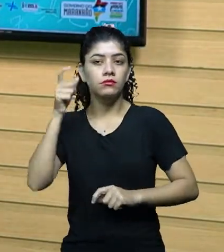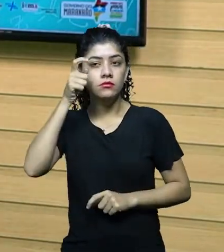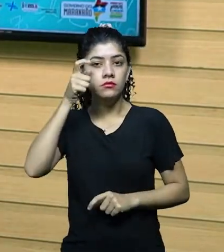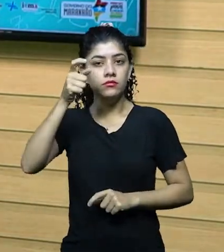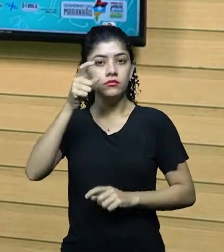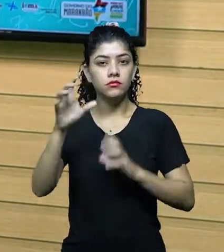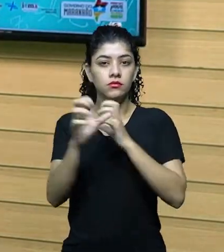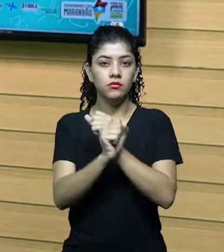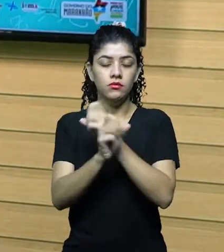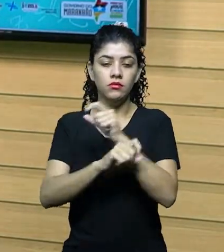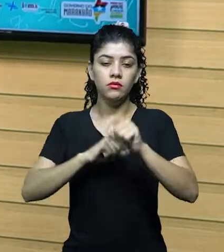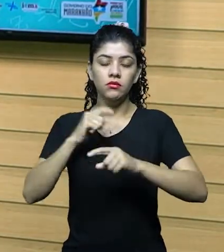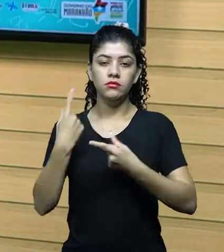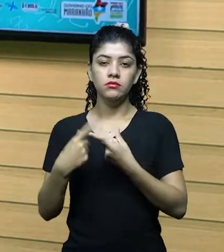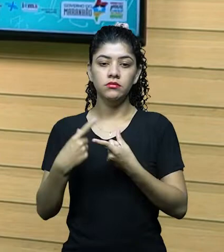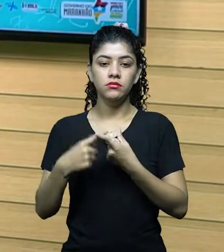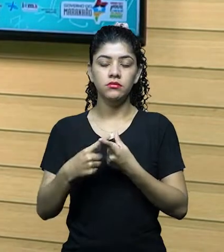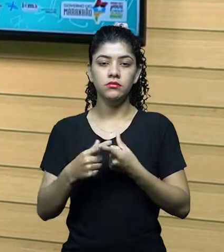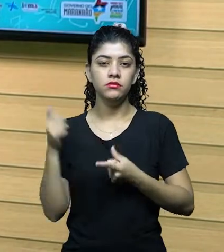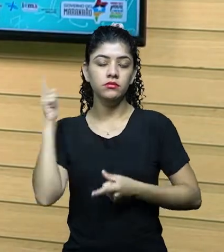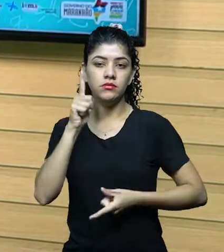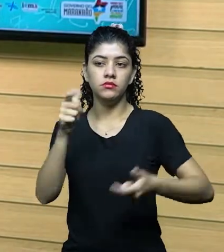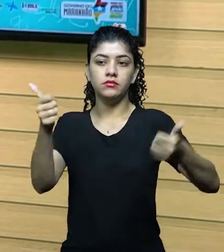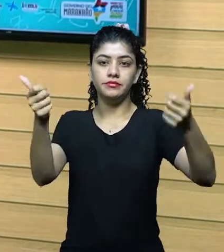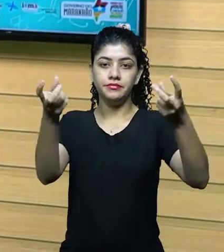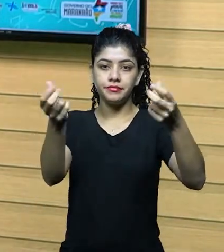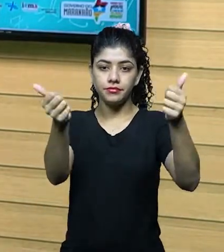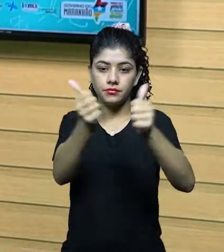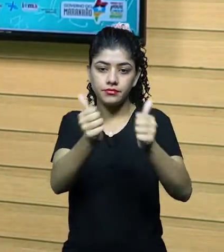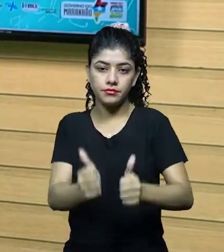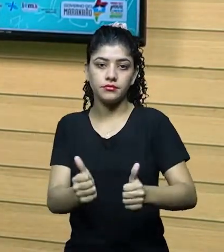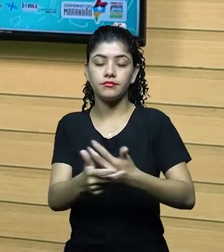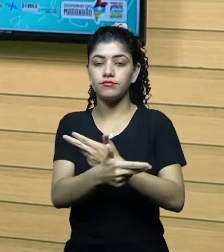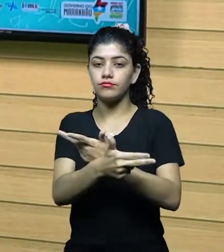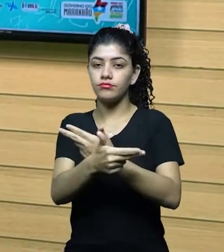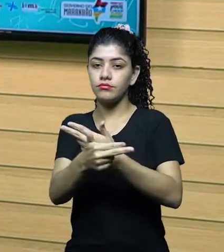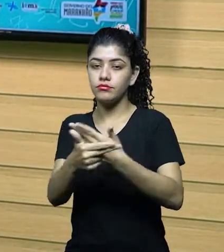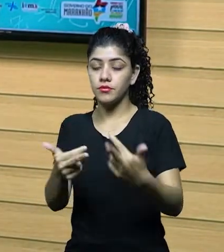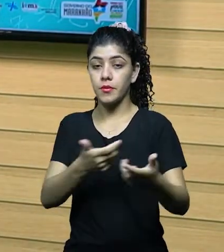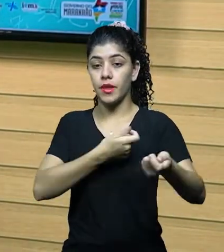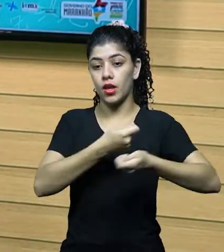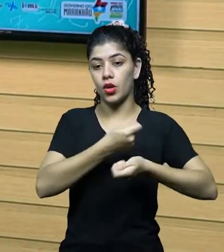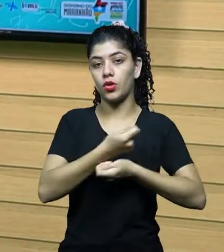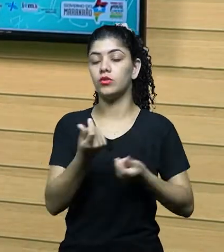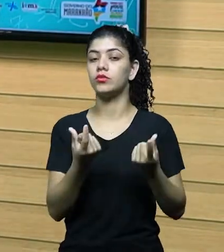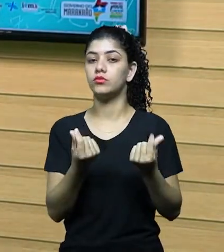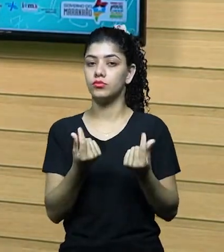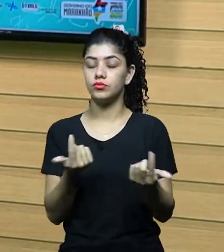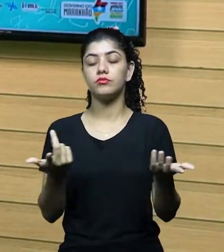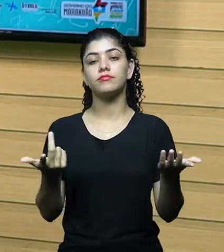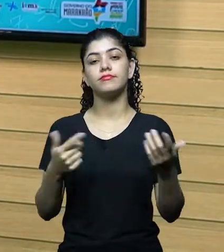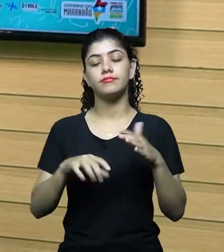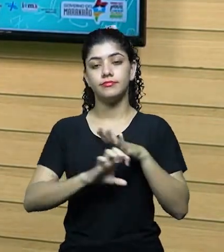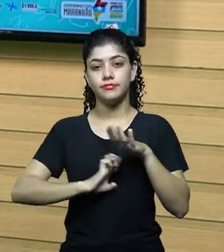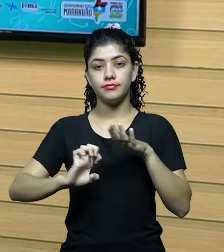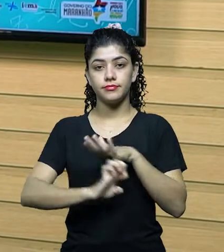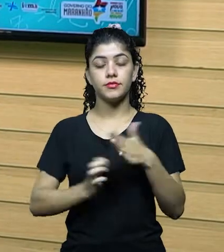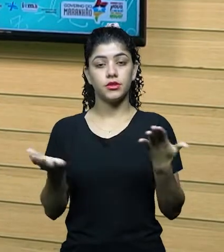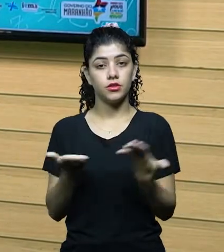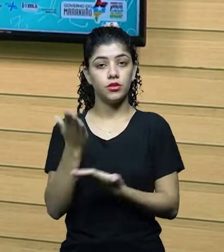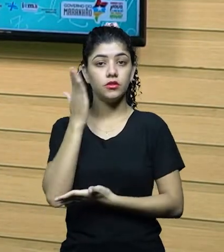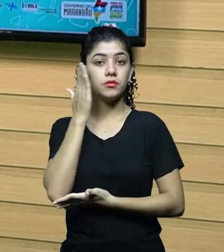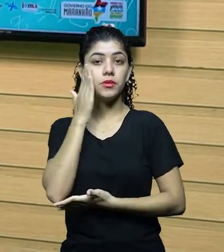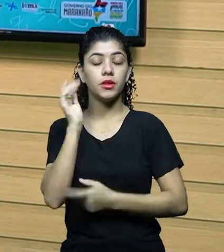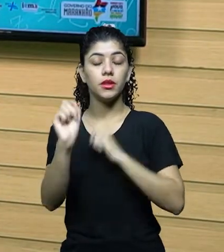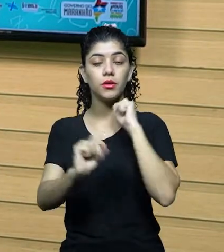a contabilidade, porque ela consegue analisar diversos aspectos econômicos da empresa. E nesse sentido, nós vamos entender